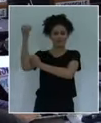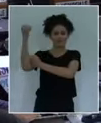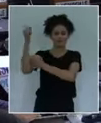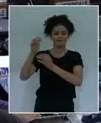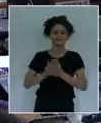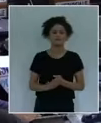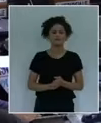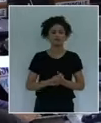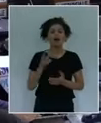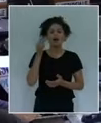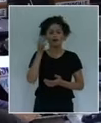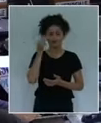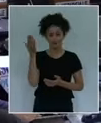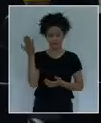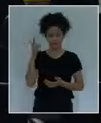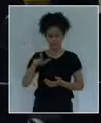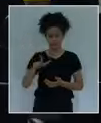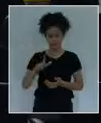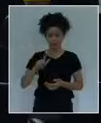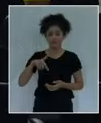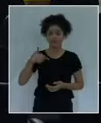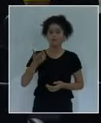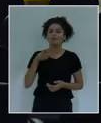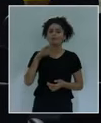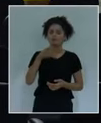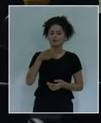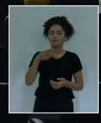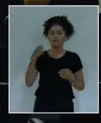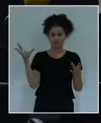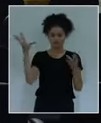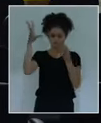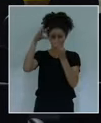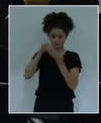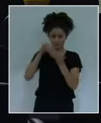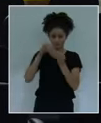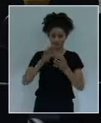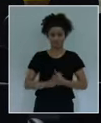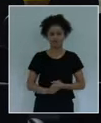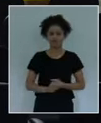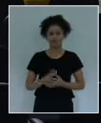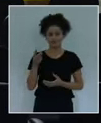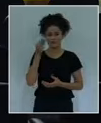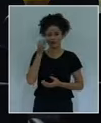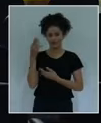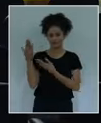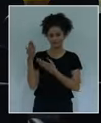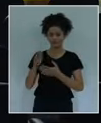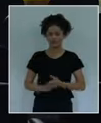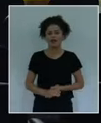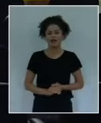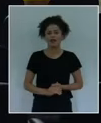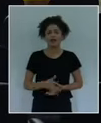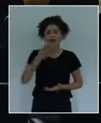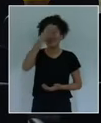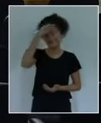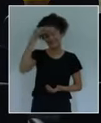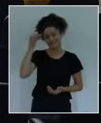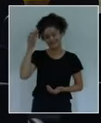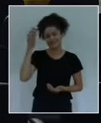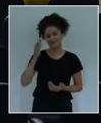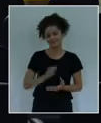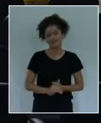A Fiota está pedindo para falar, você vai ter o seu tempo das considerações finais, tá? Pois não, Fiota. Ô Cícero, eu me esqueci. Eu não